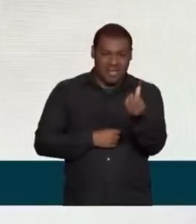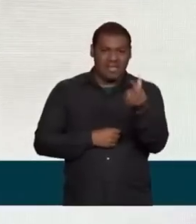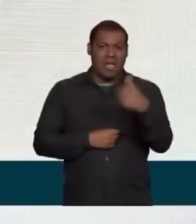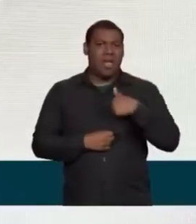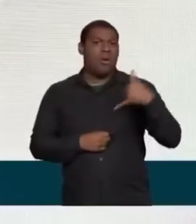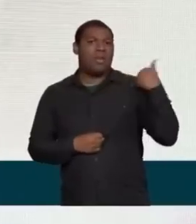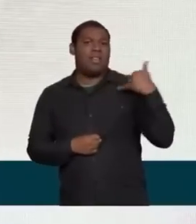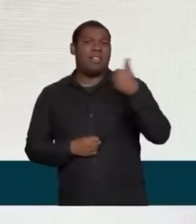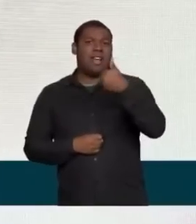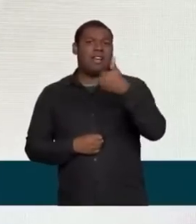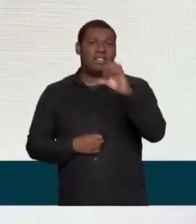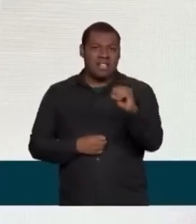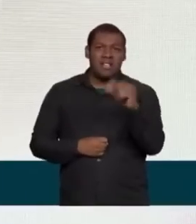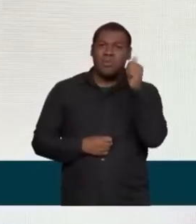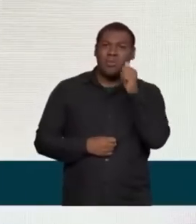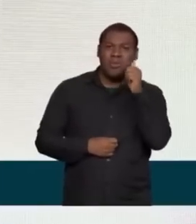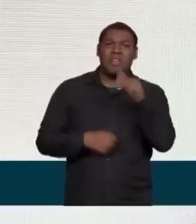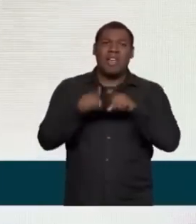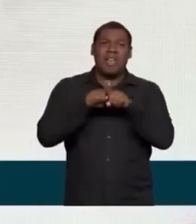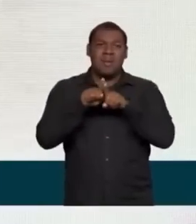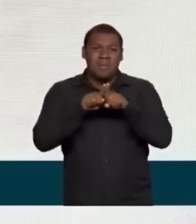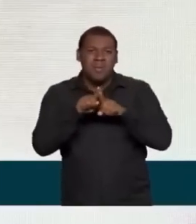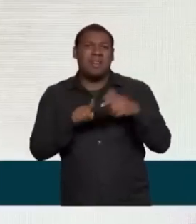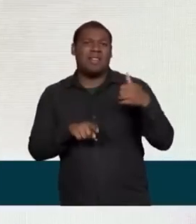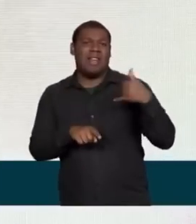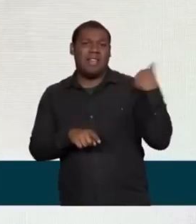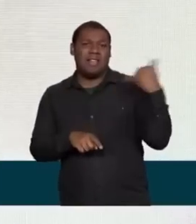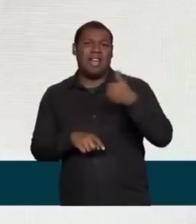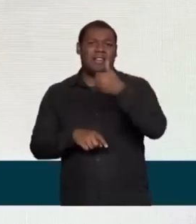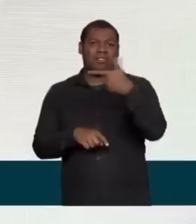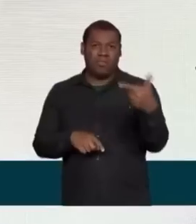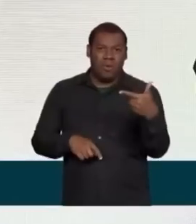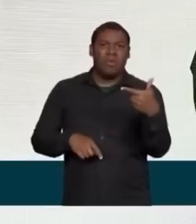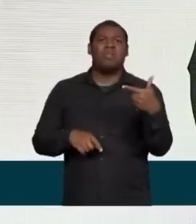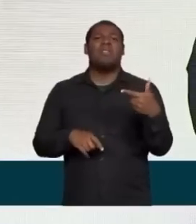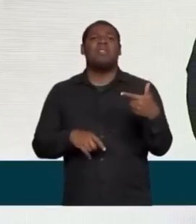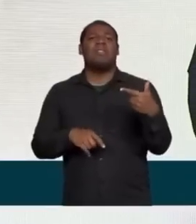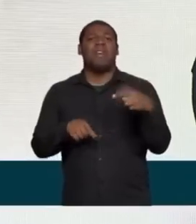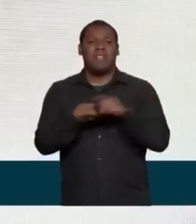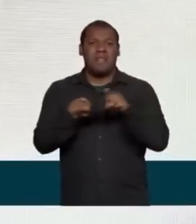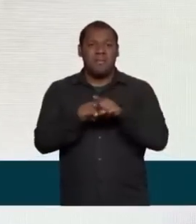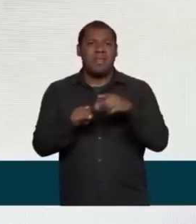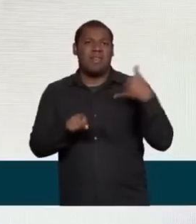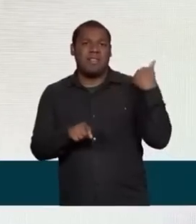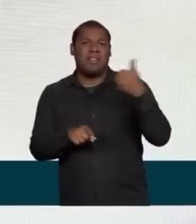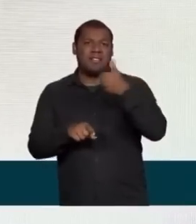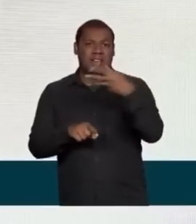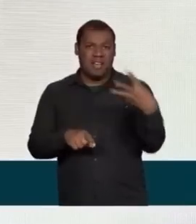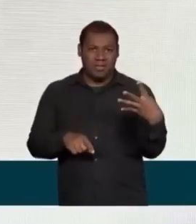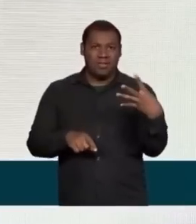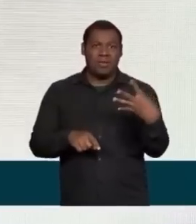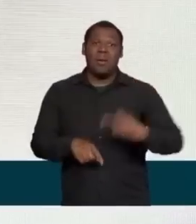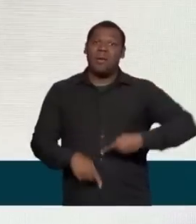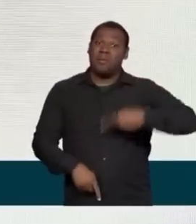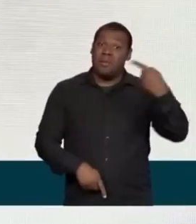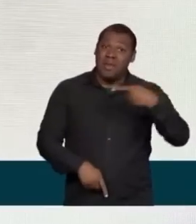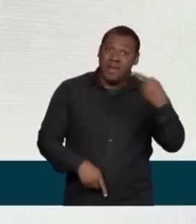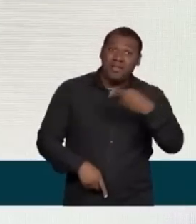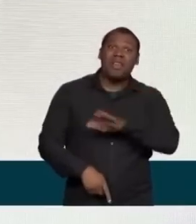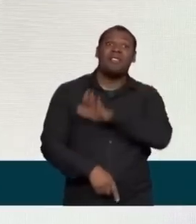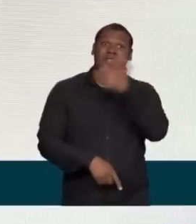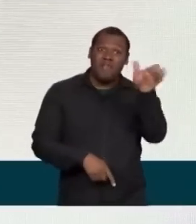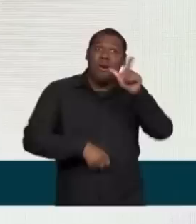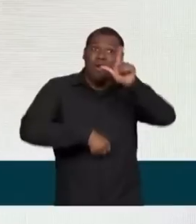anos, minhas irmãs 12 e 14 anos. E foi a primeira vez que fomos a uma loja comprar